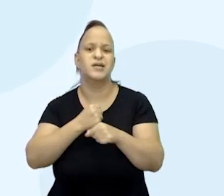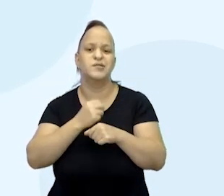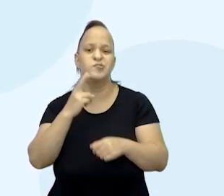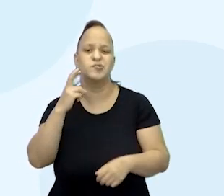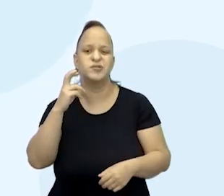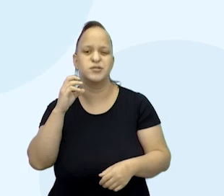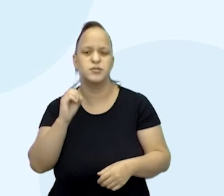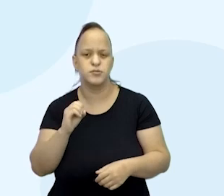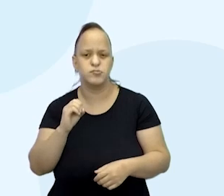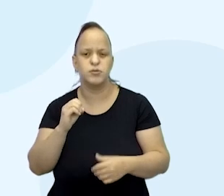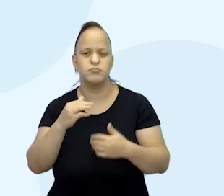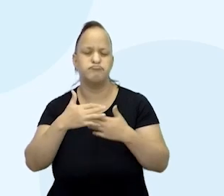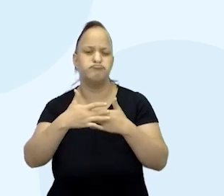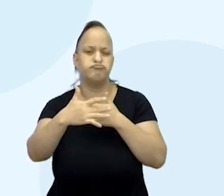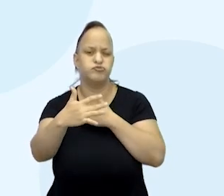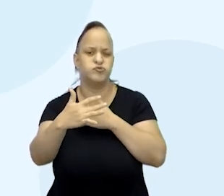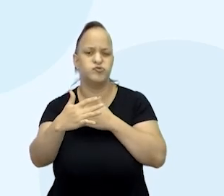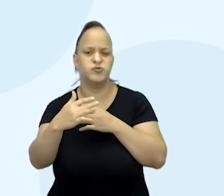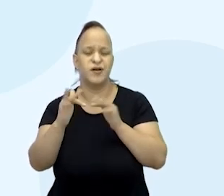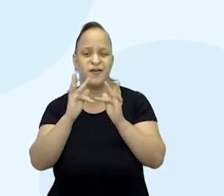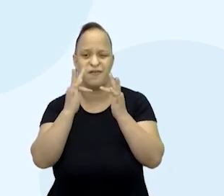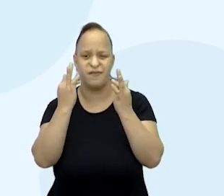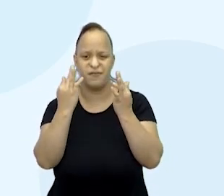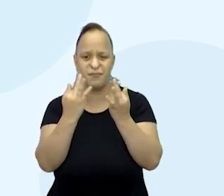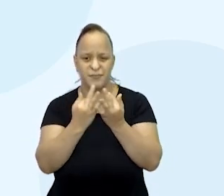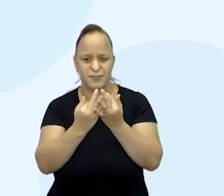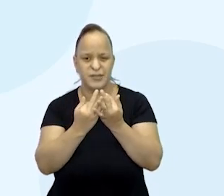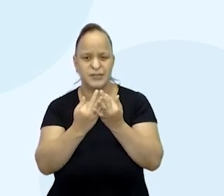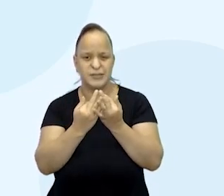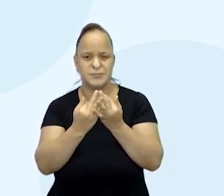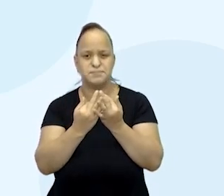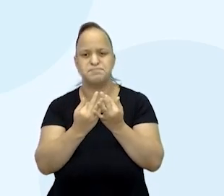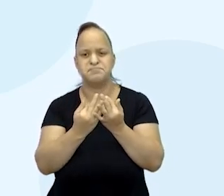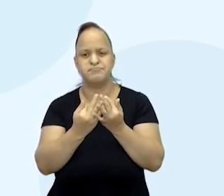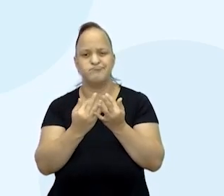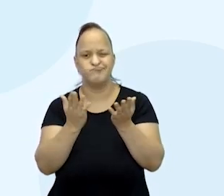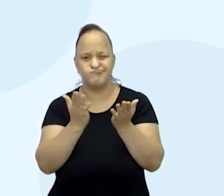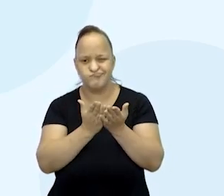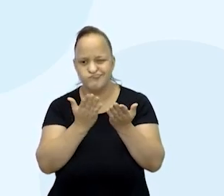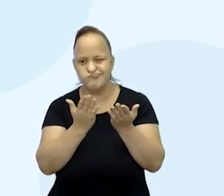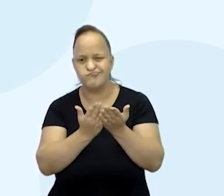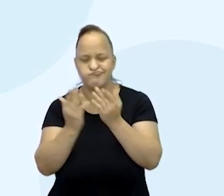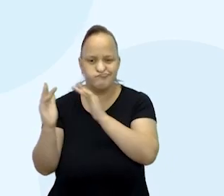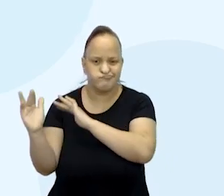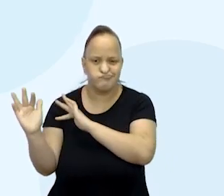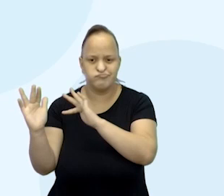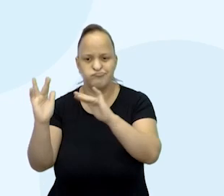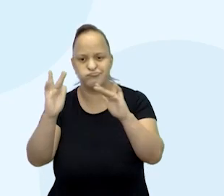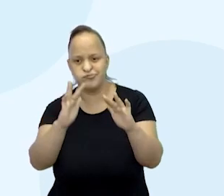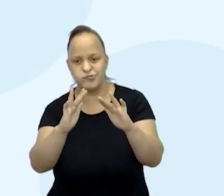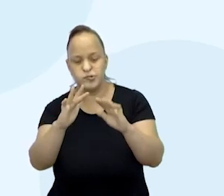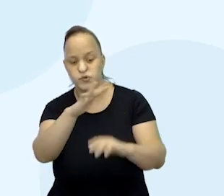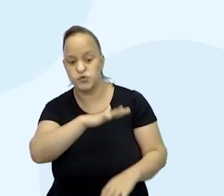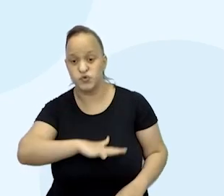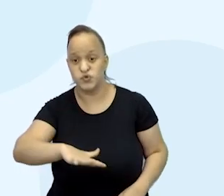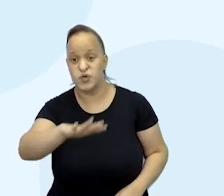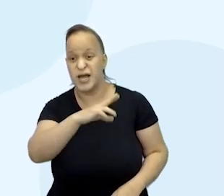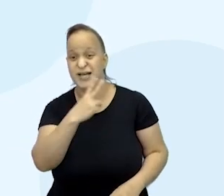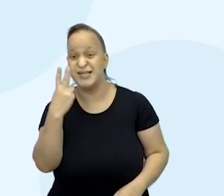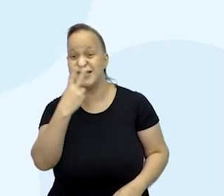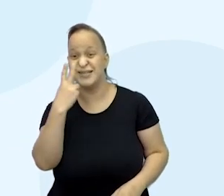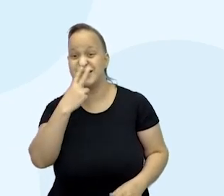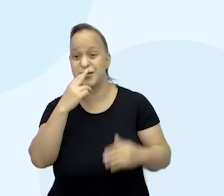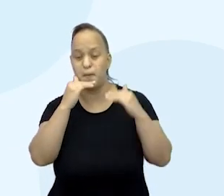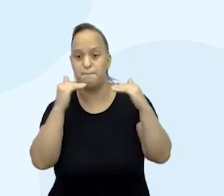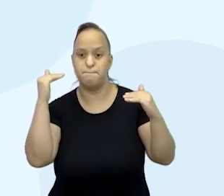renda passaram a ocupar a região de maneira irregular. E Paraisópolis se tornou a segunda maior favela do